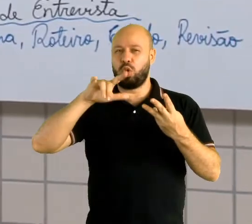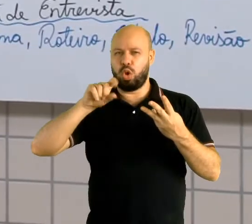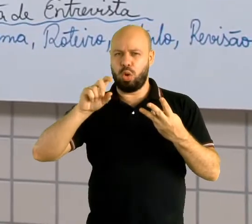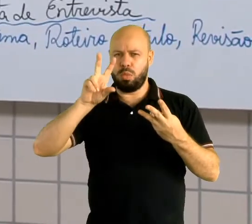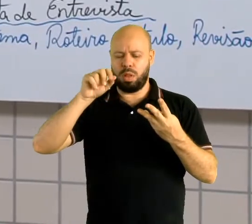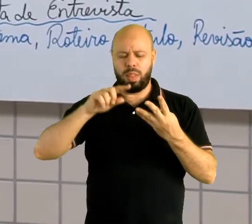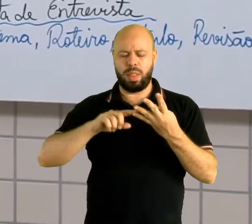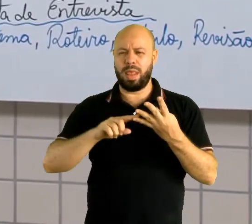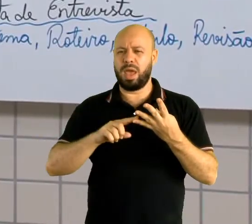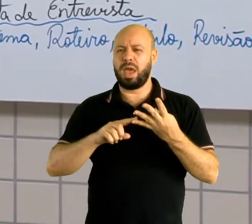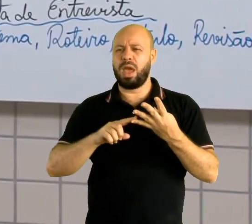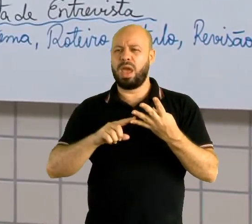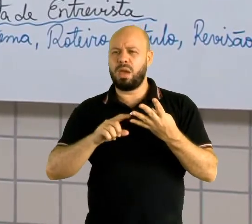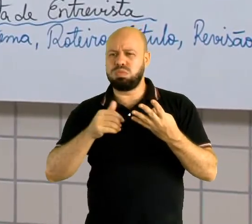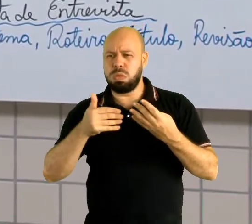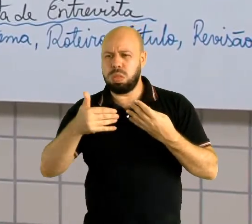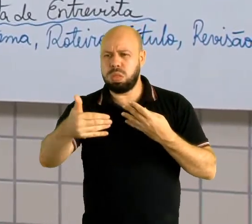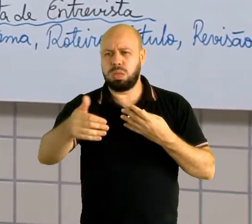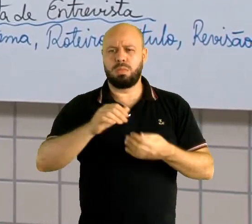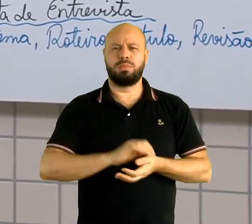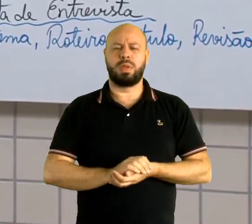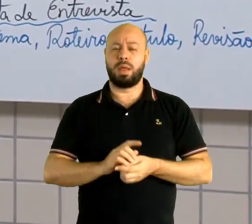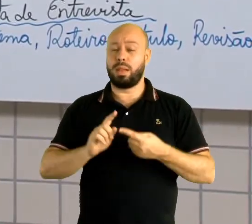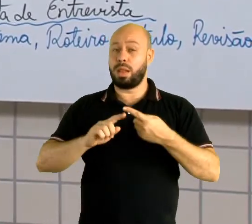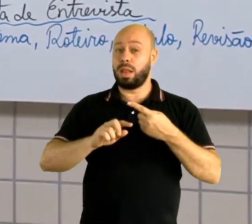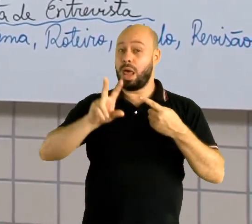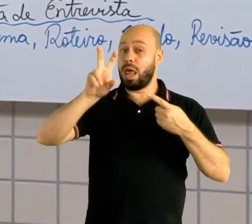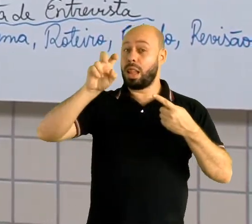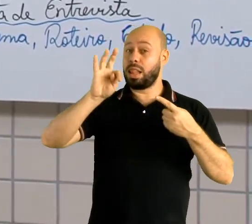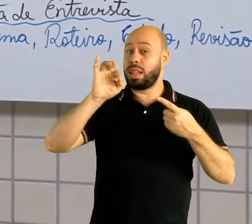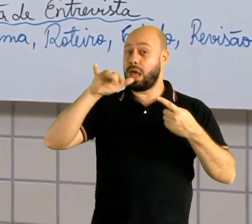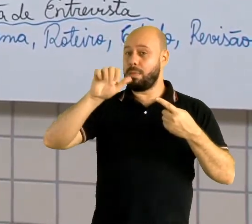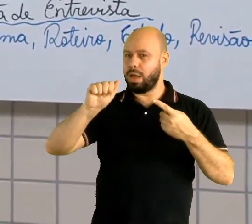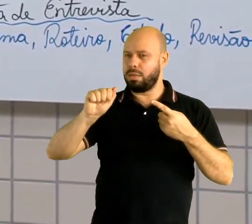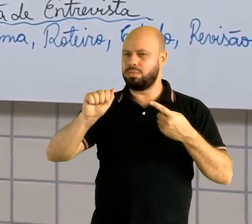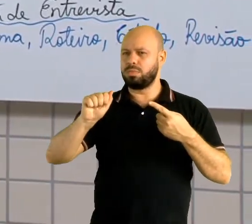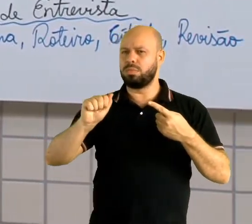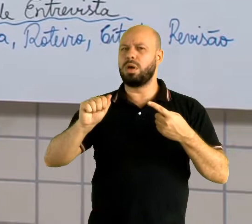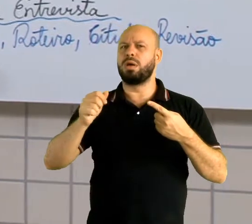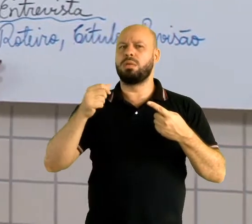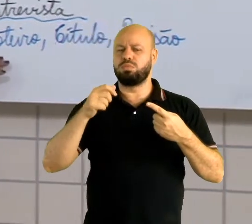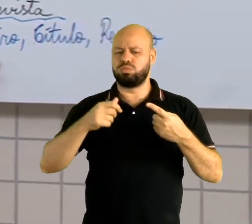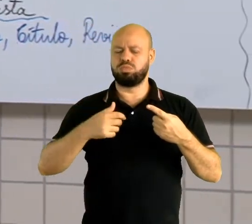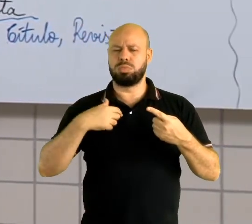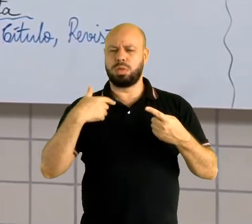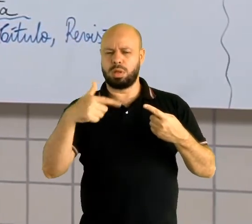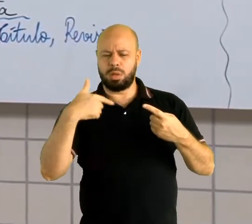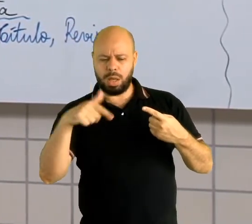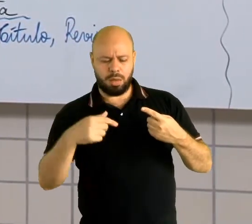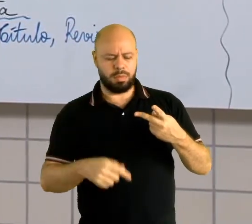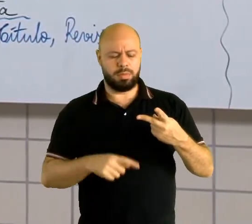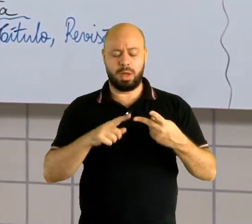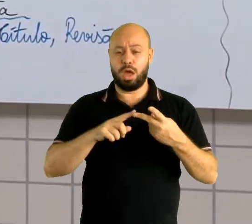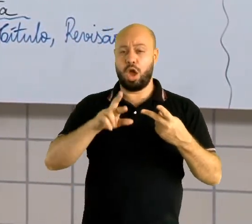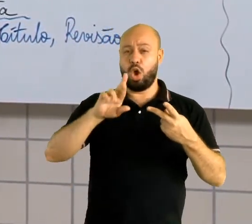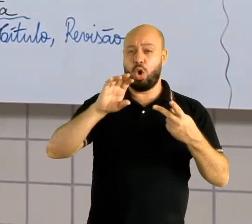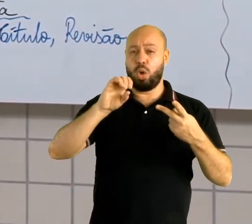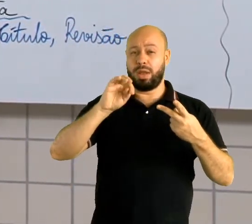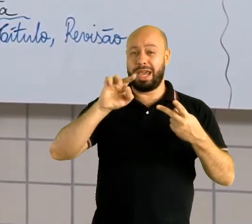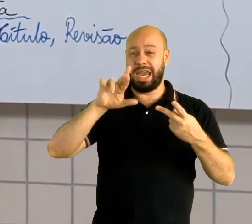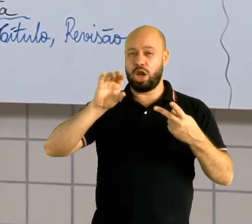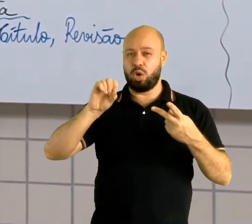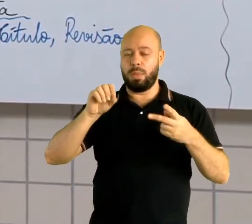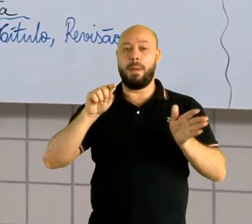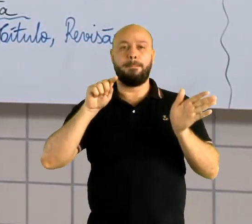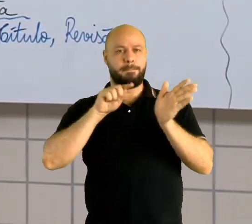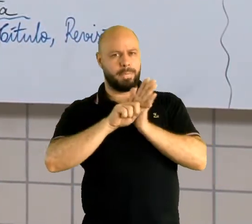a definição do tema? Você vai escolher o tema que você vai trabalhar e o entrevistador. O roteiro são as perguntas que vai